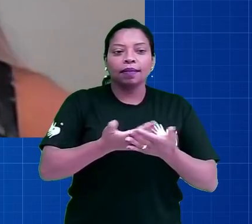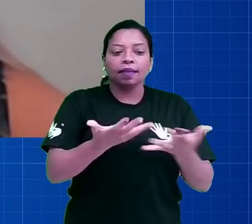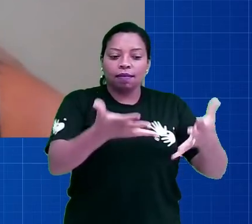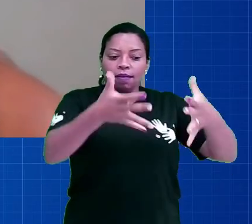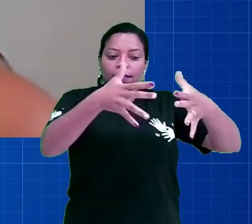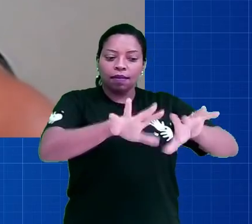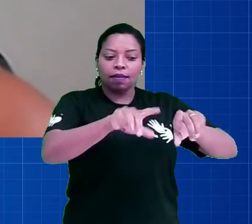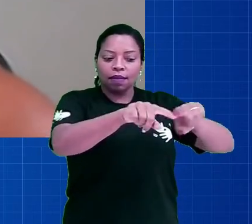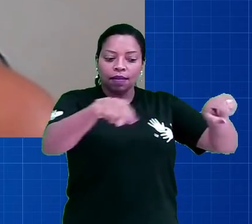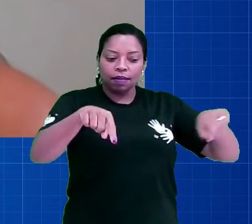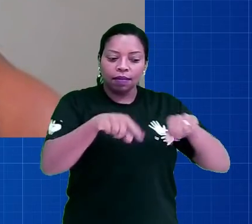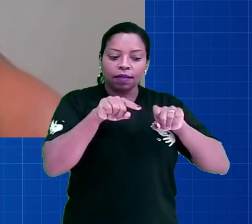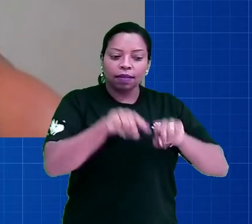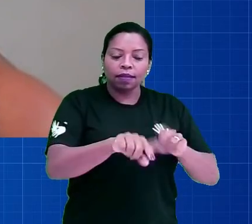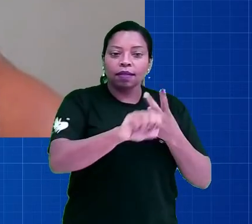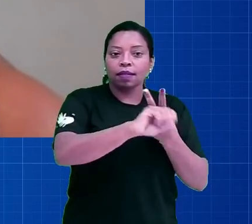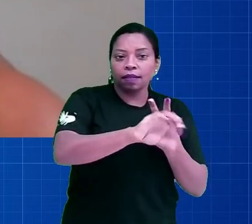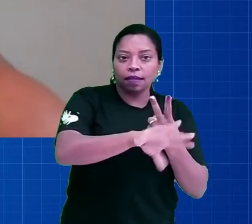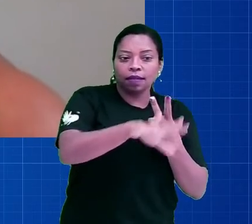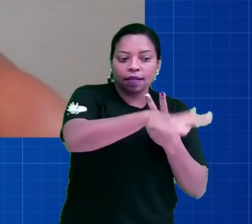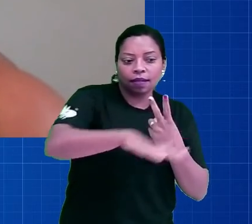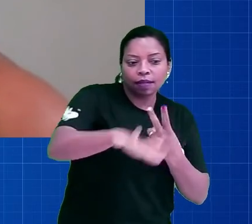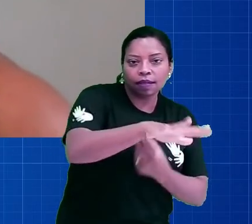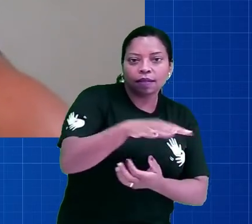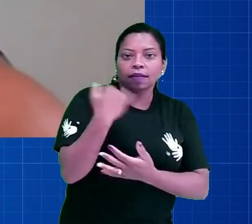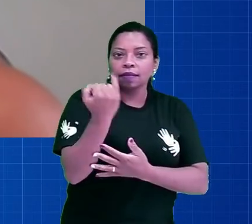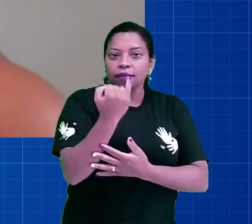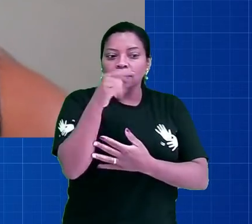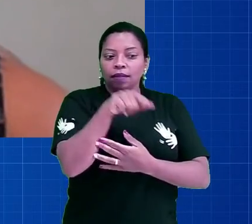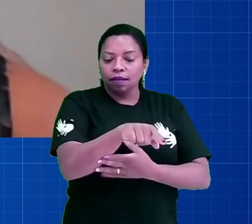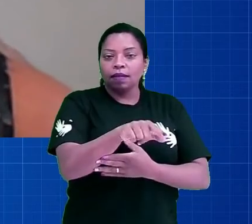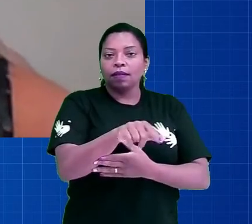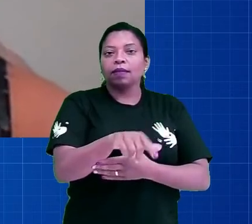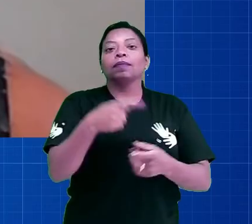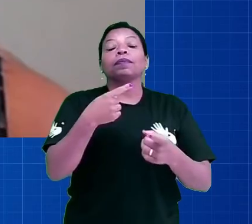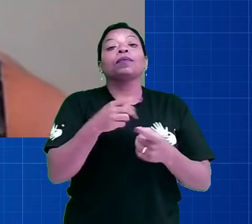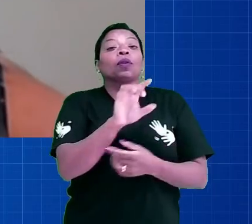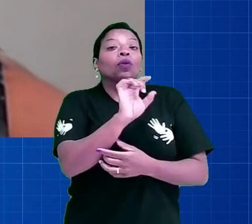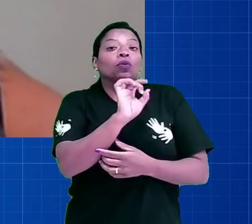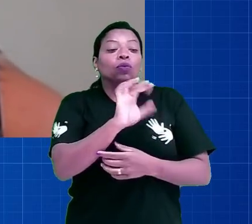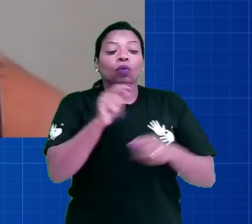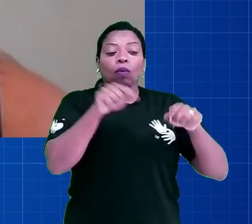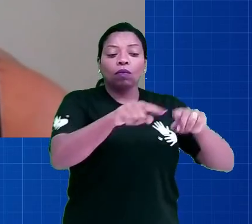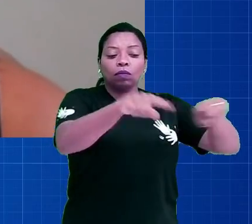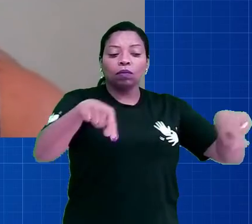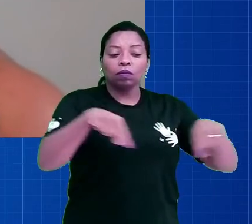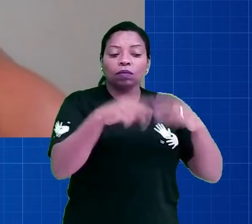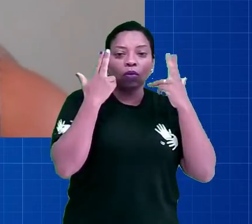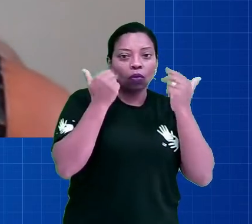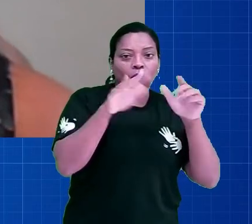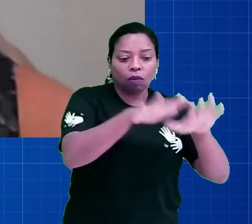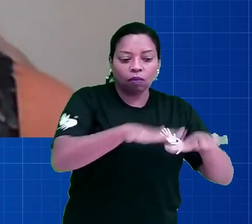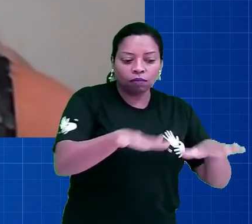gestora acredita que realmente esse é o viés de atendimento das crianças